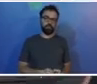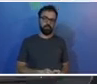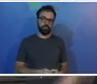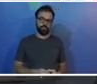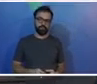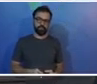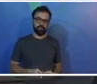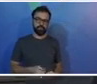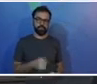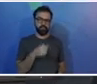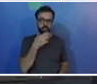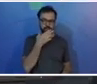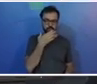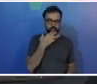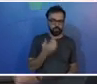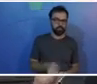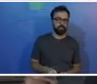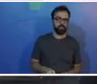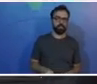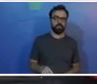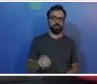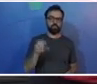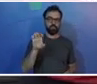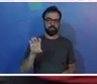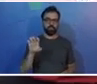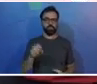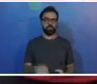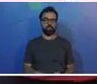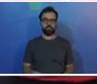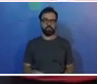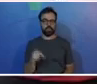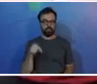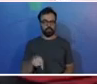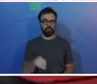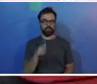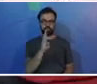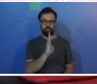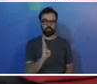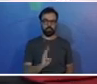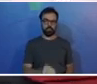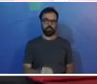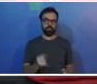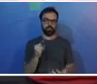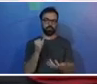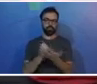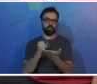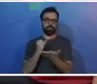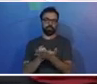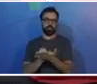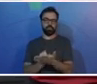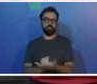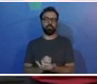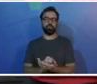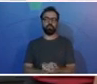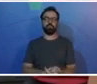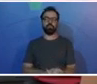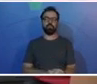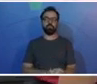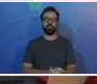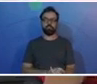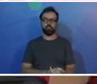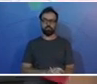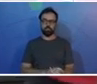Legislativo. Letra E. No Brasil, os impostos pagos pela população